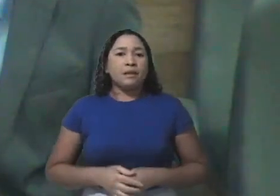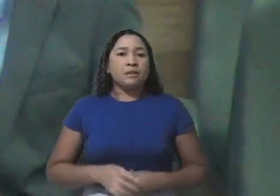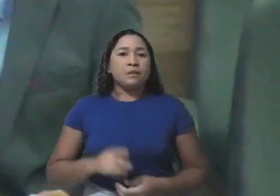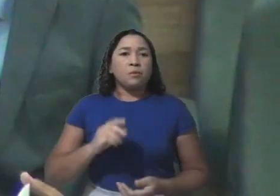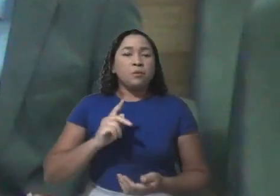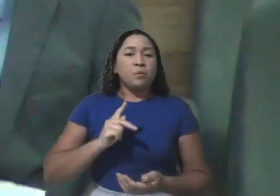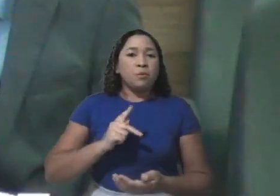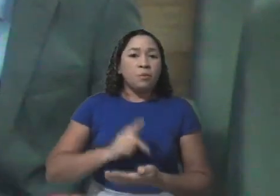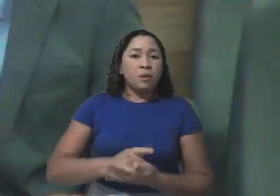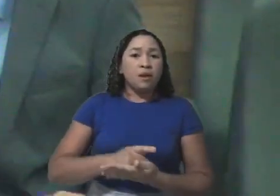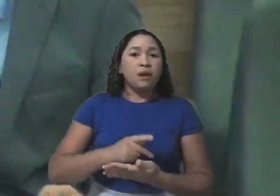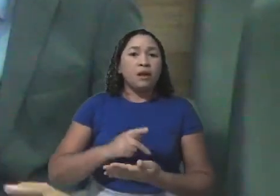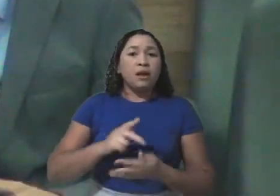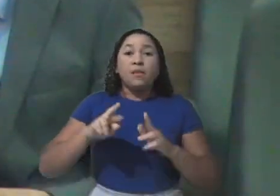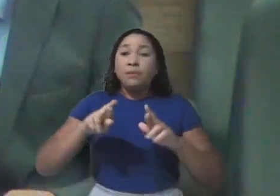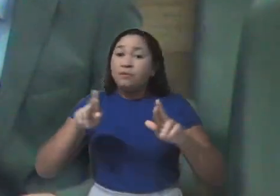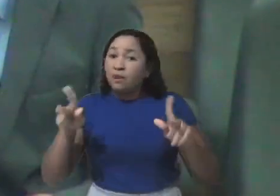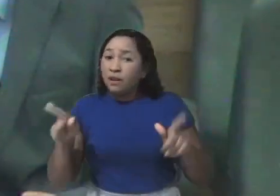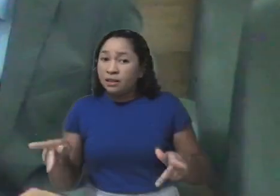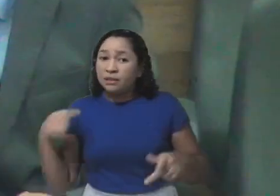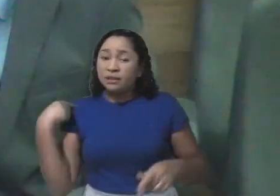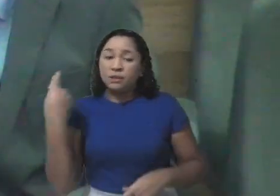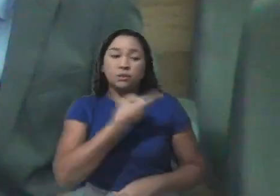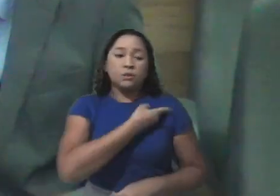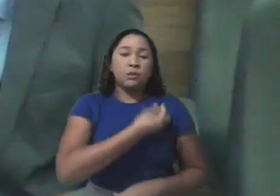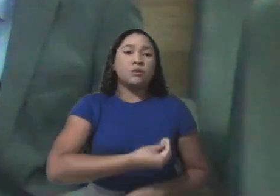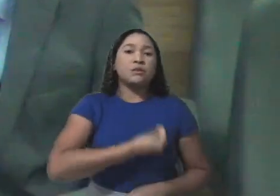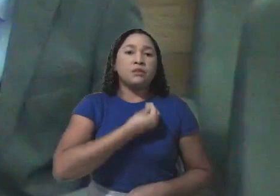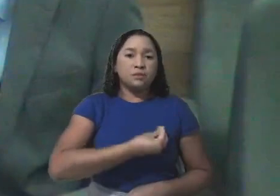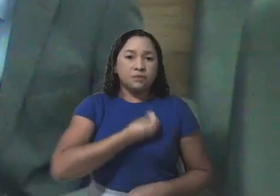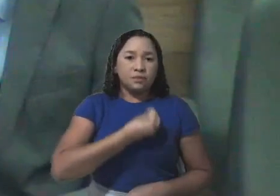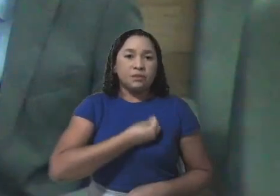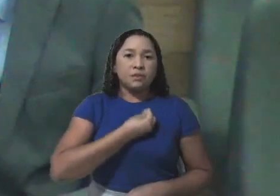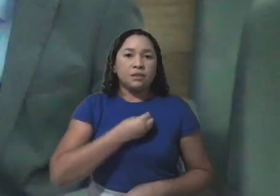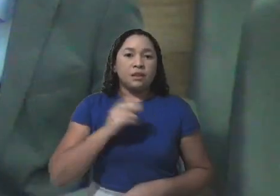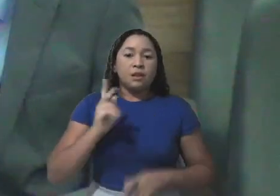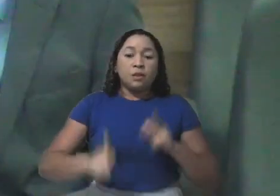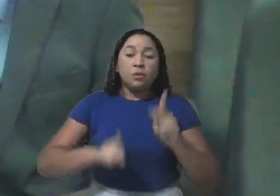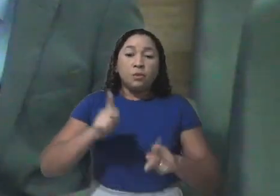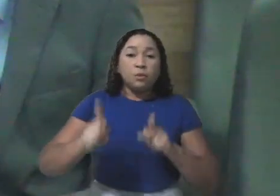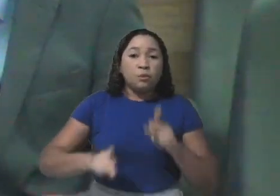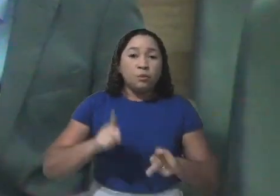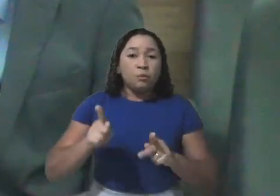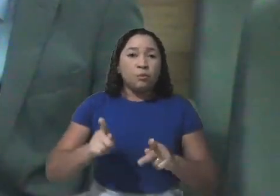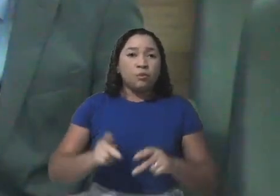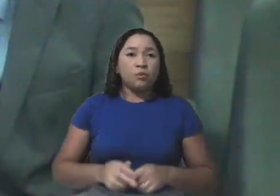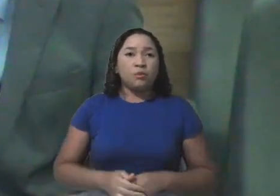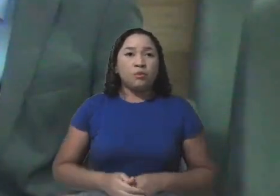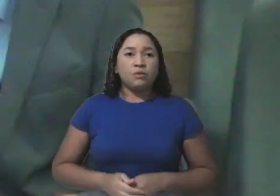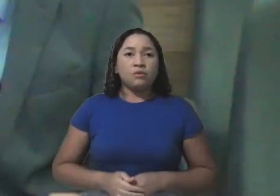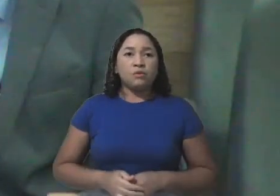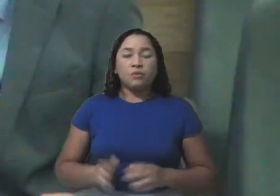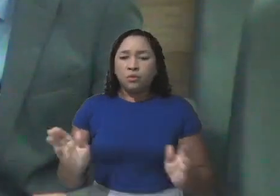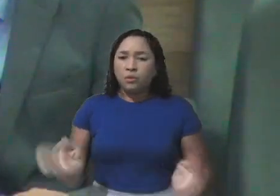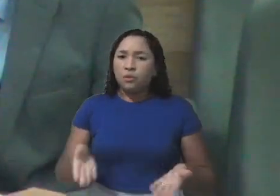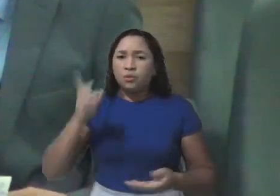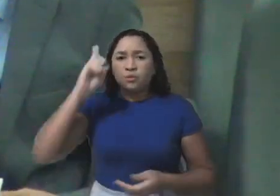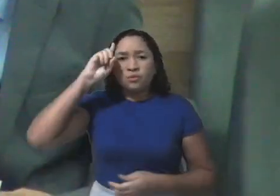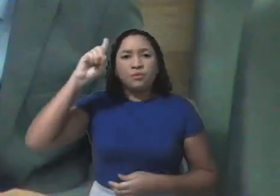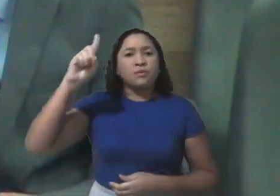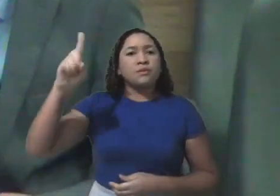nos diferencia dos reformados tradicionais, das igrejas